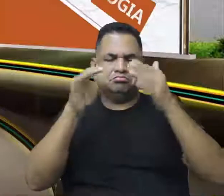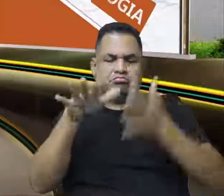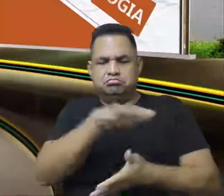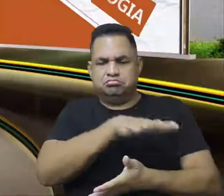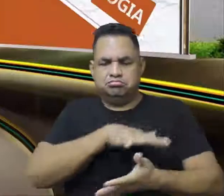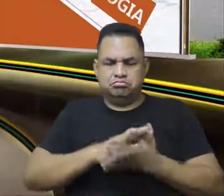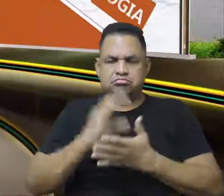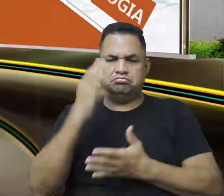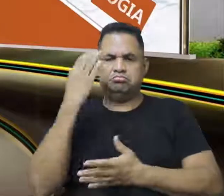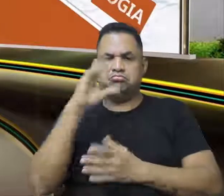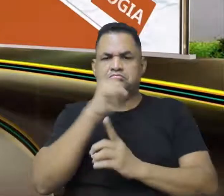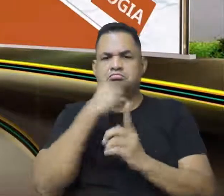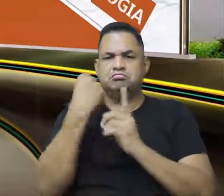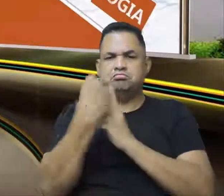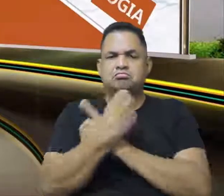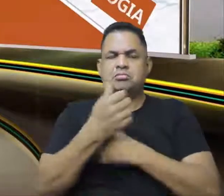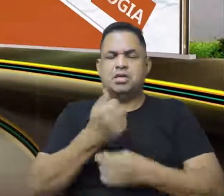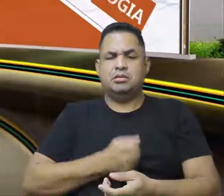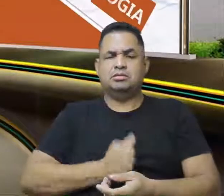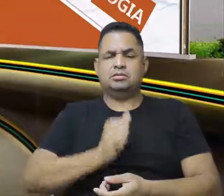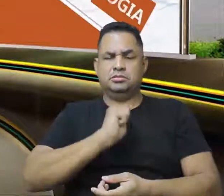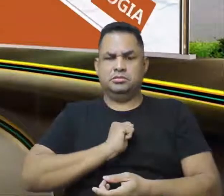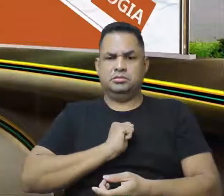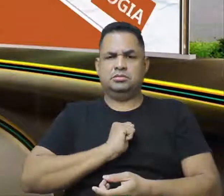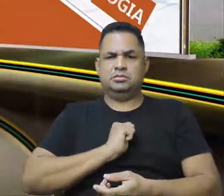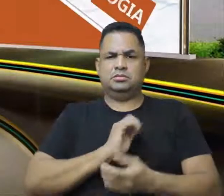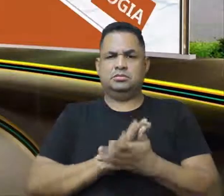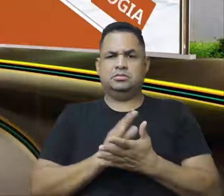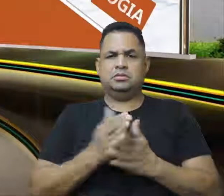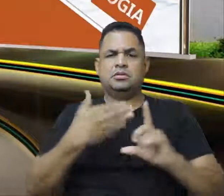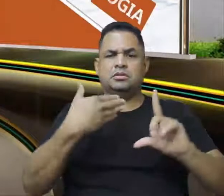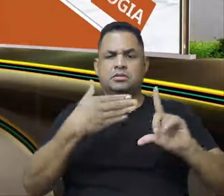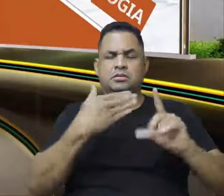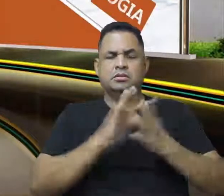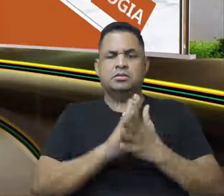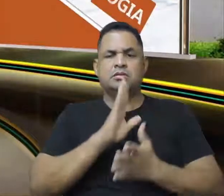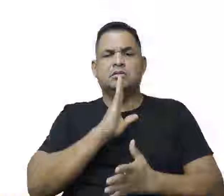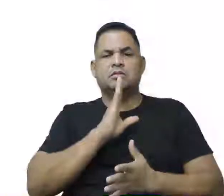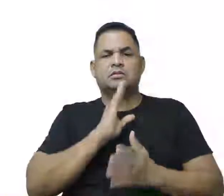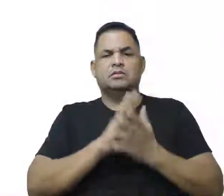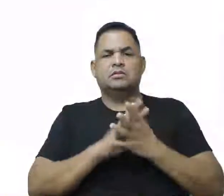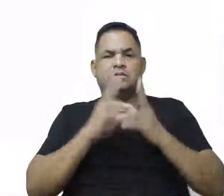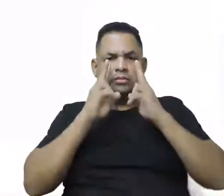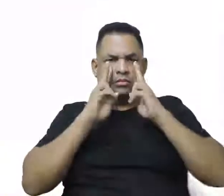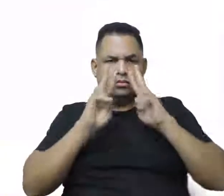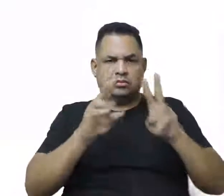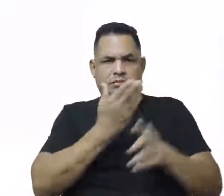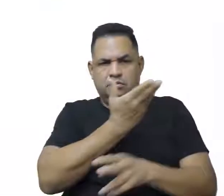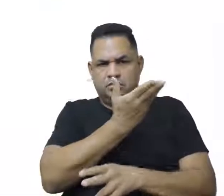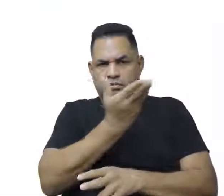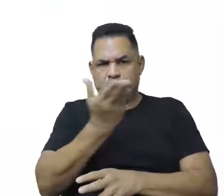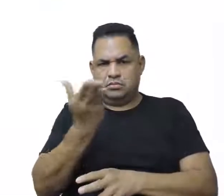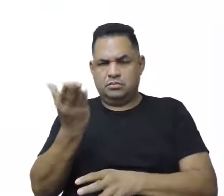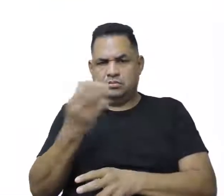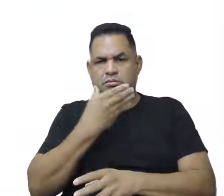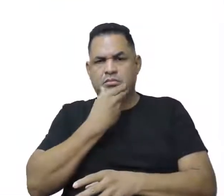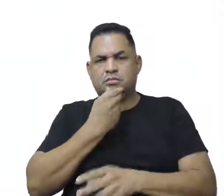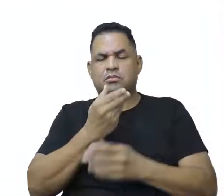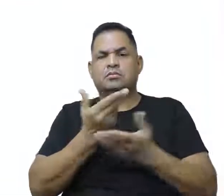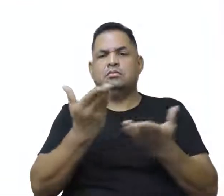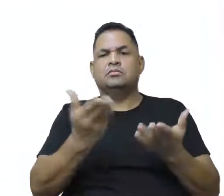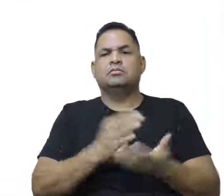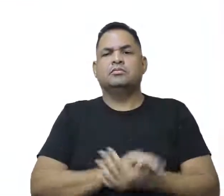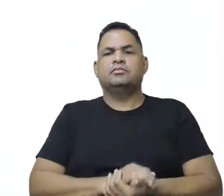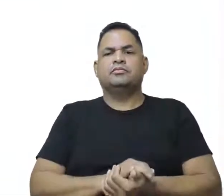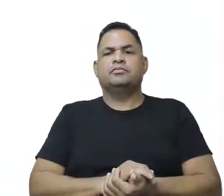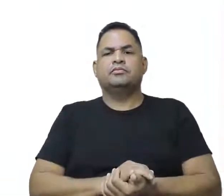ciências sociais, da antropologia, tá? Vamos ao quadro, vamos conhecer aí a visão do Malinowski. E o